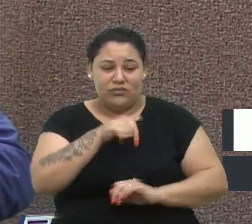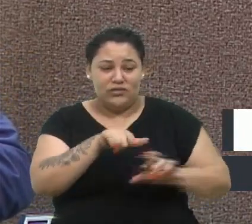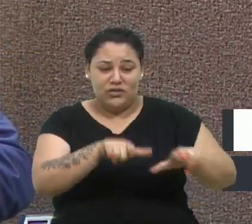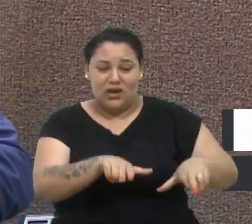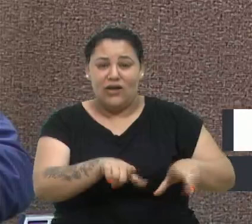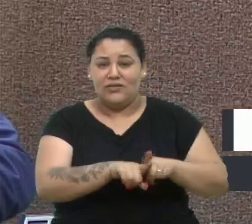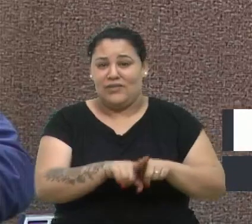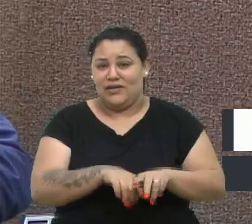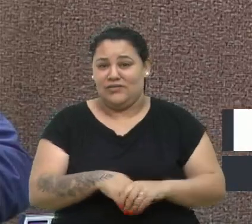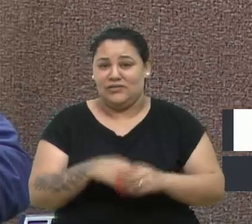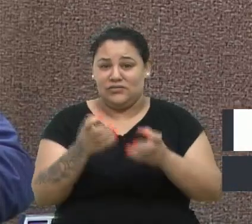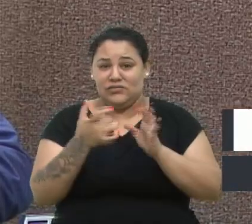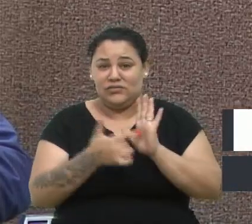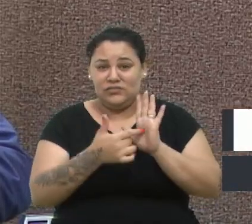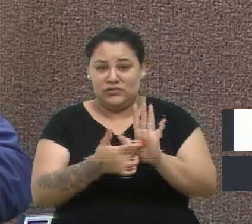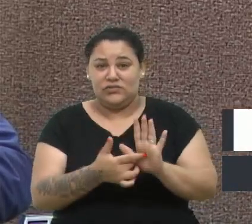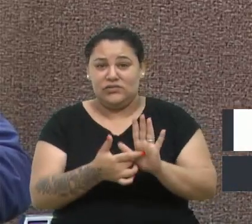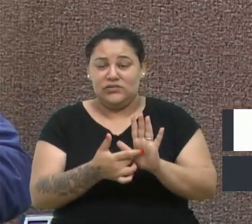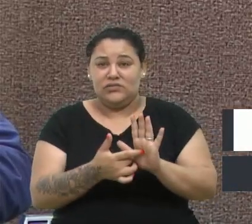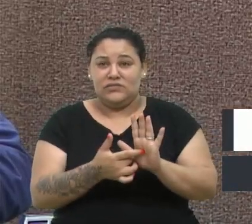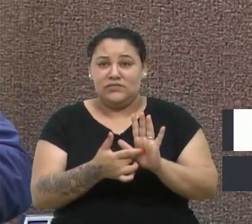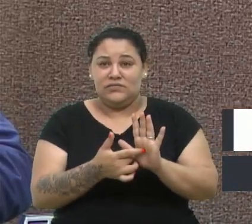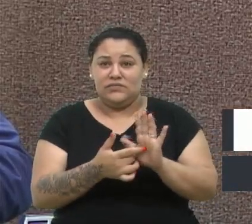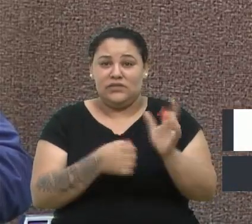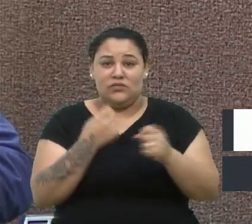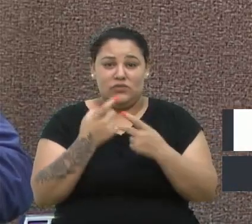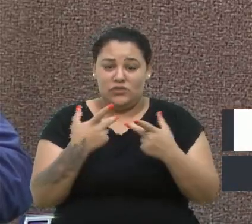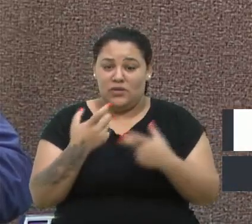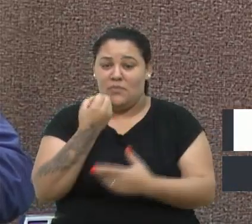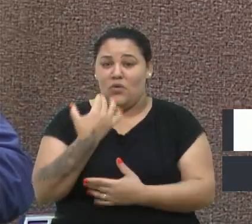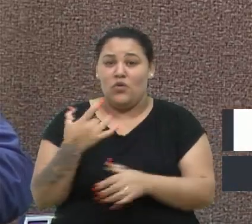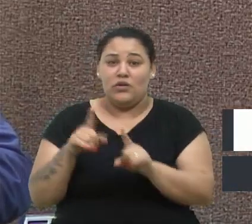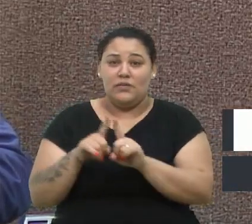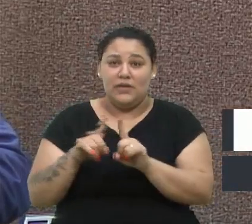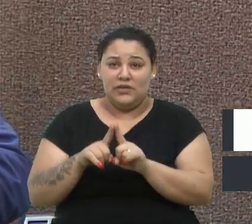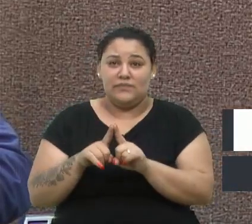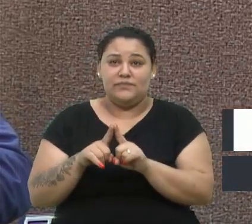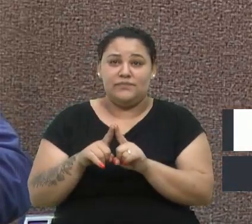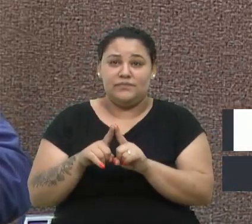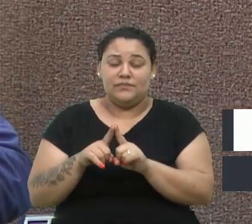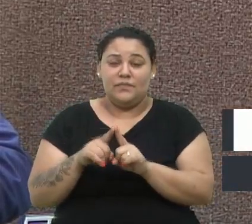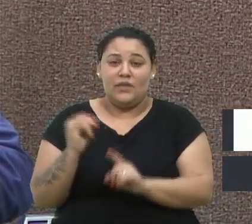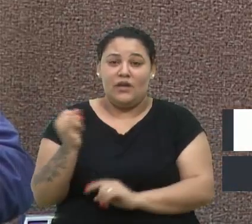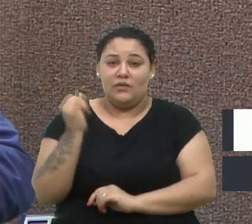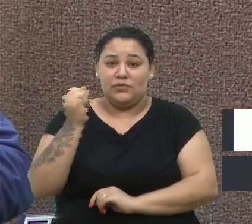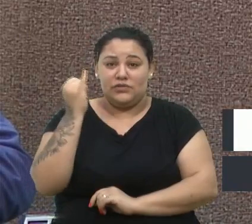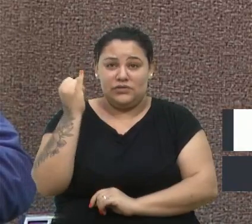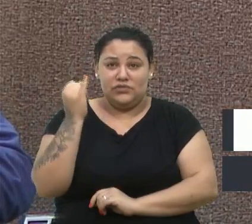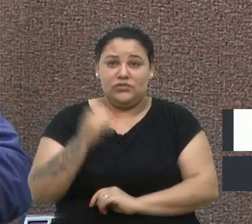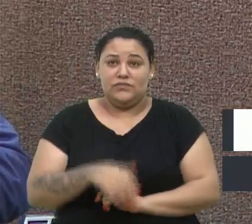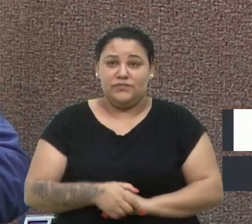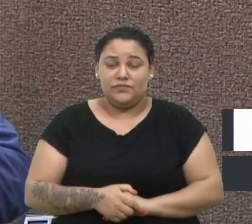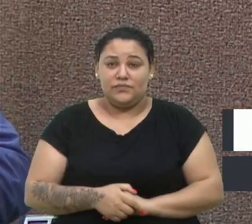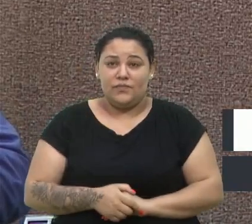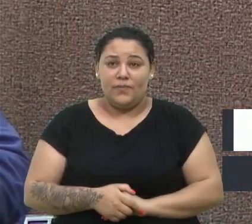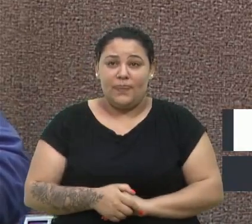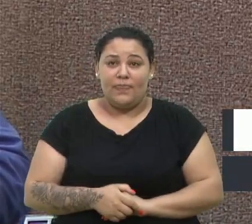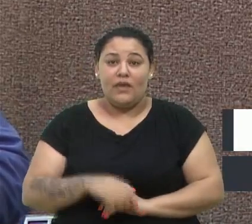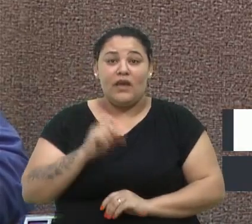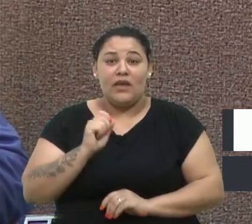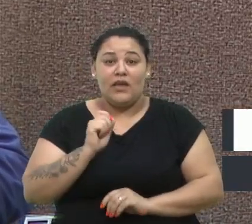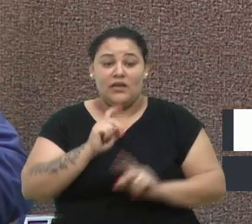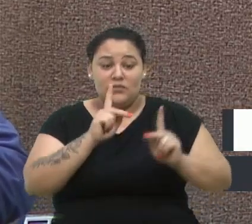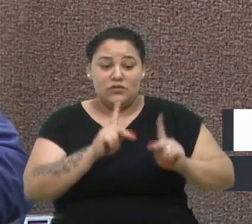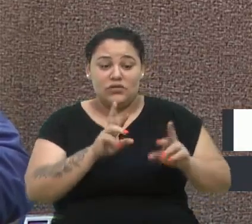eu quero destacar como algo positivo, como algo importante, que as pessoas se reúnam,